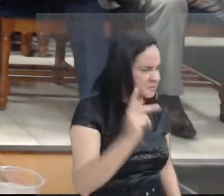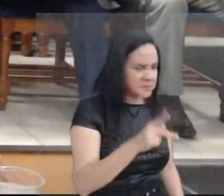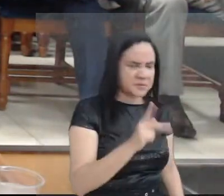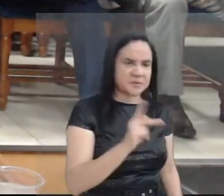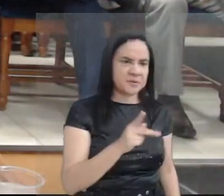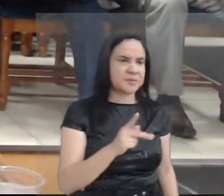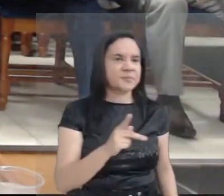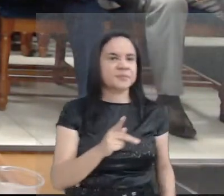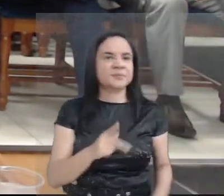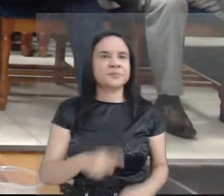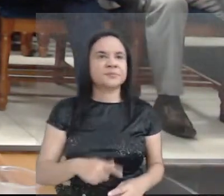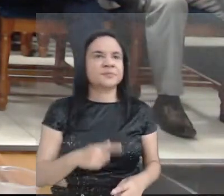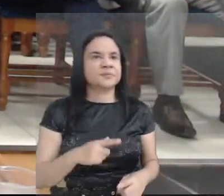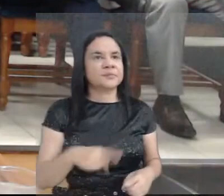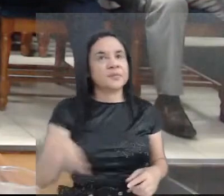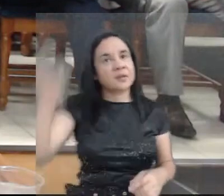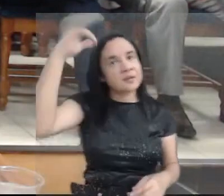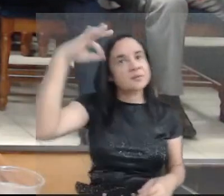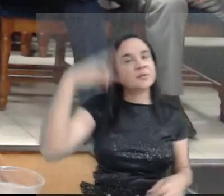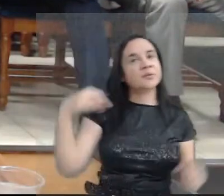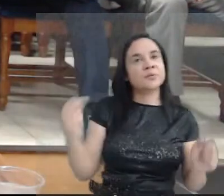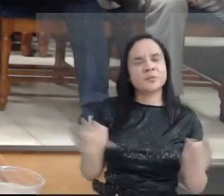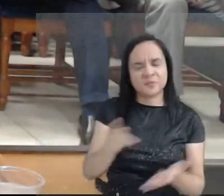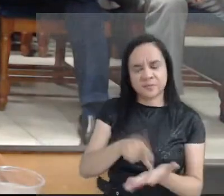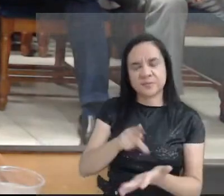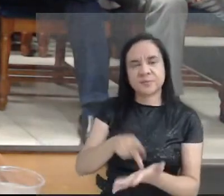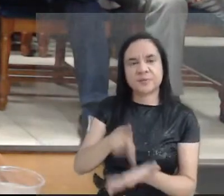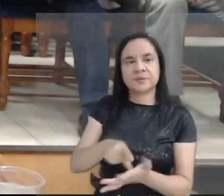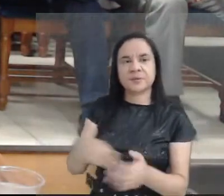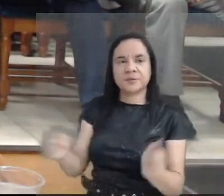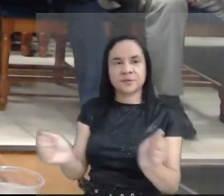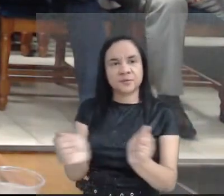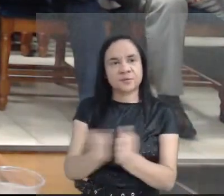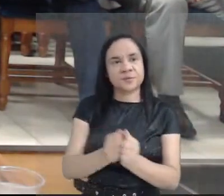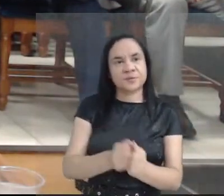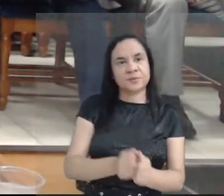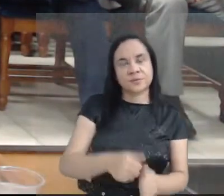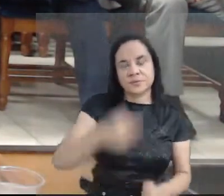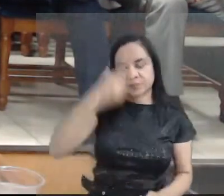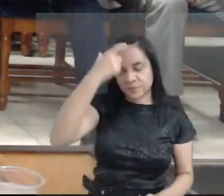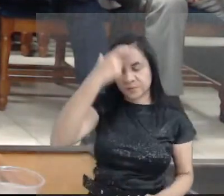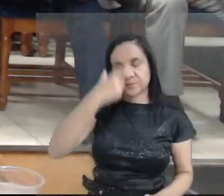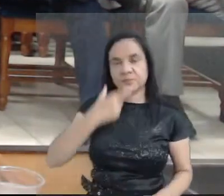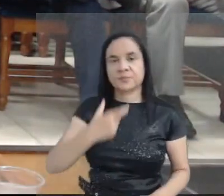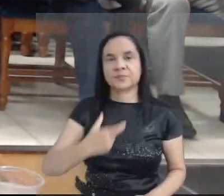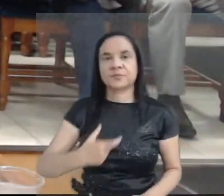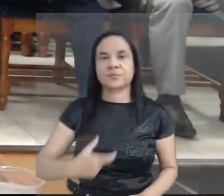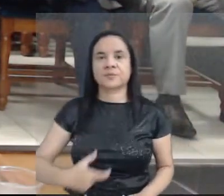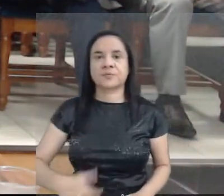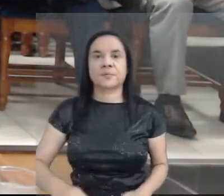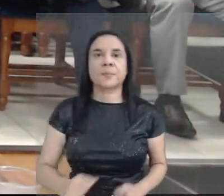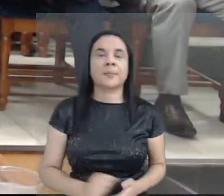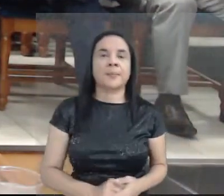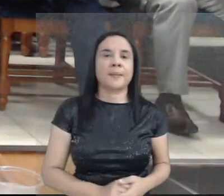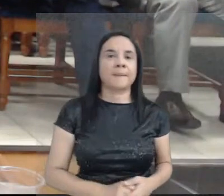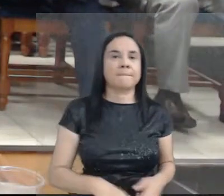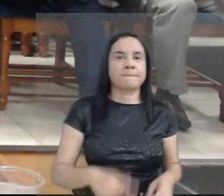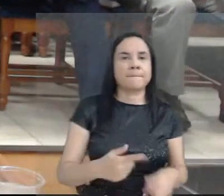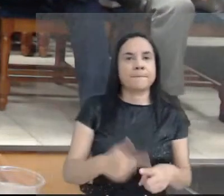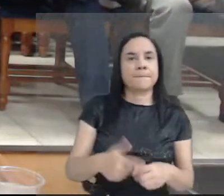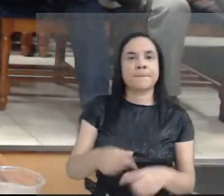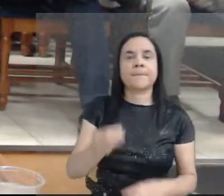que está ligado com o limite do ser humano, mas esse espírito tem uma essência do Espírito Santo, porque o